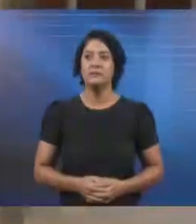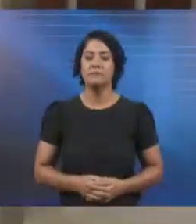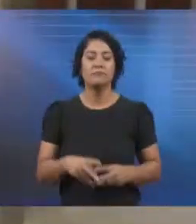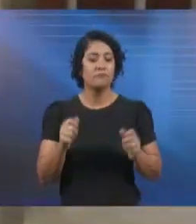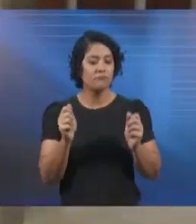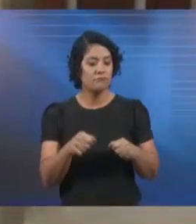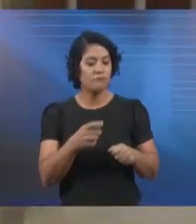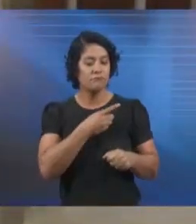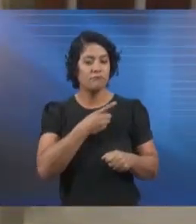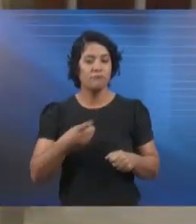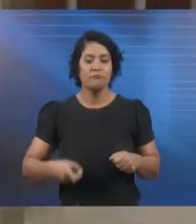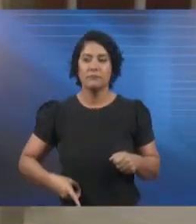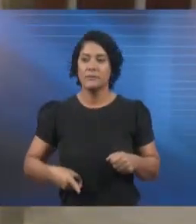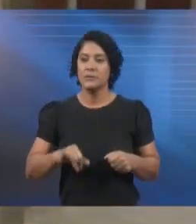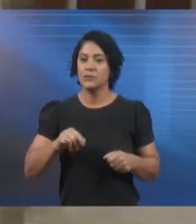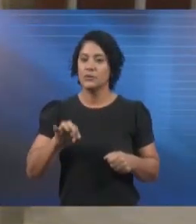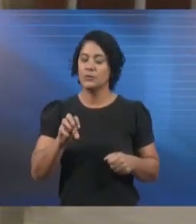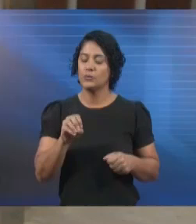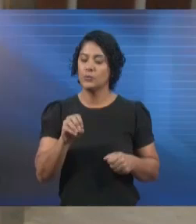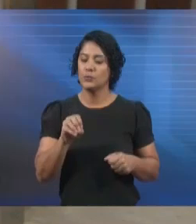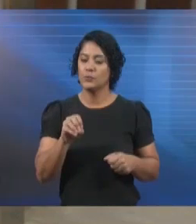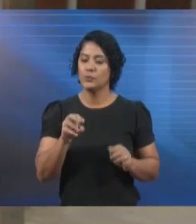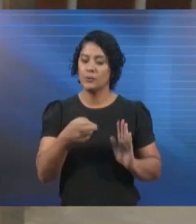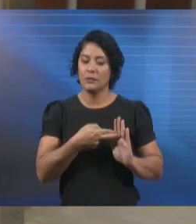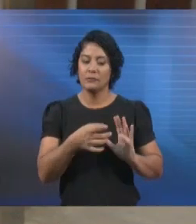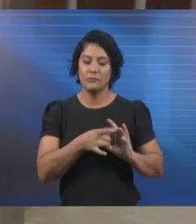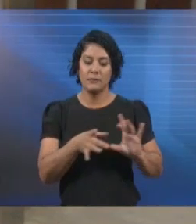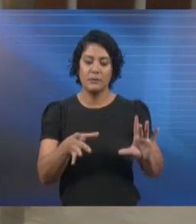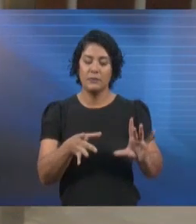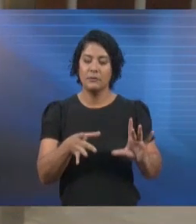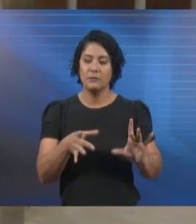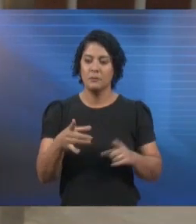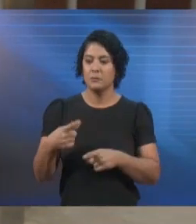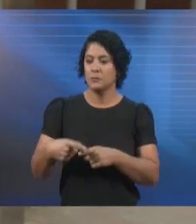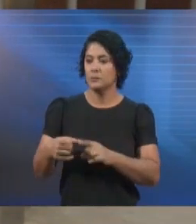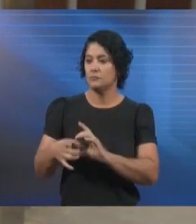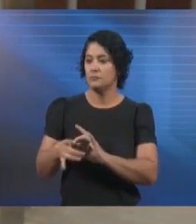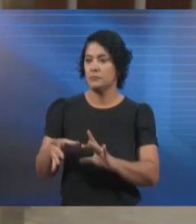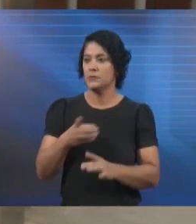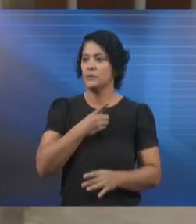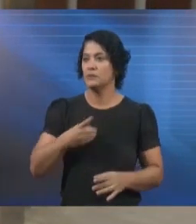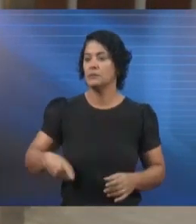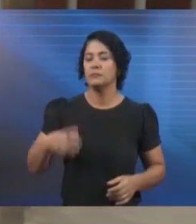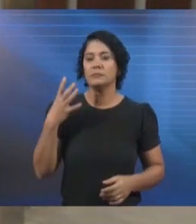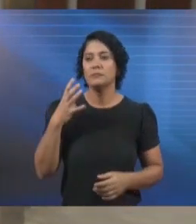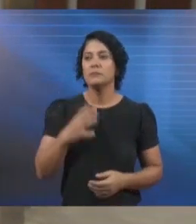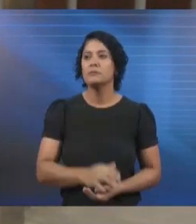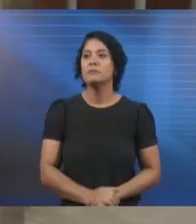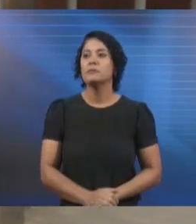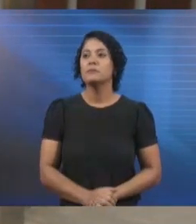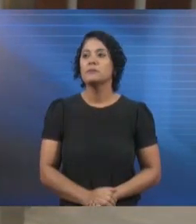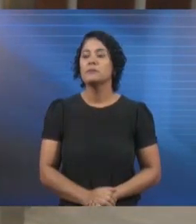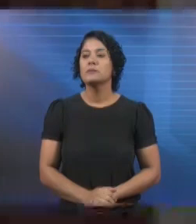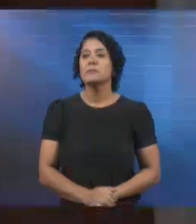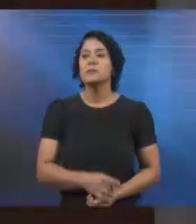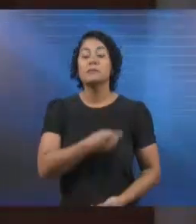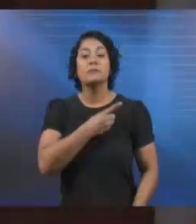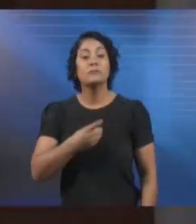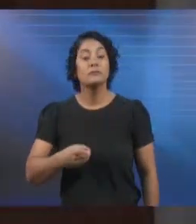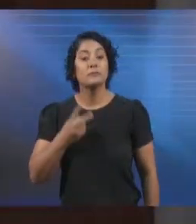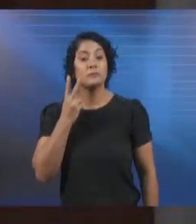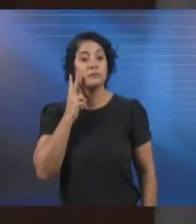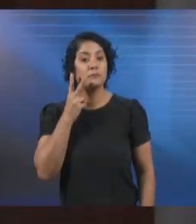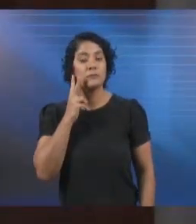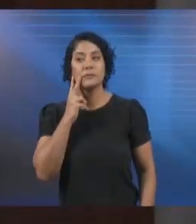Deputado adjunto com argumento que o bar reggimento permitia agora porque que não permite deput deputada divaneide pode pode